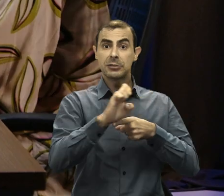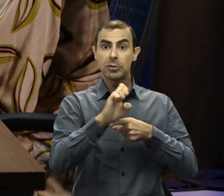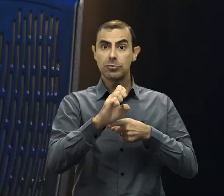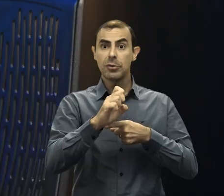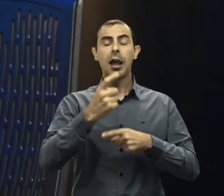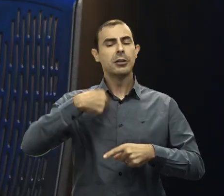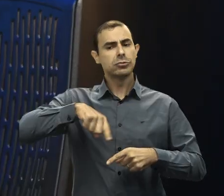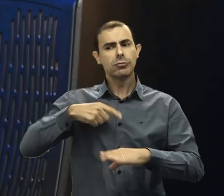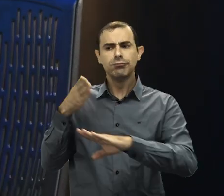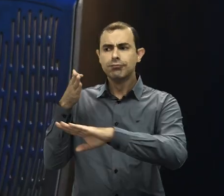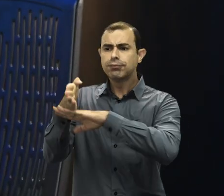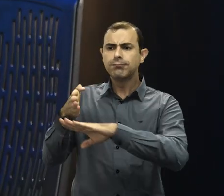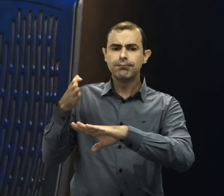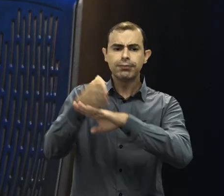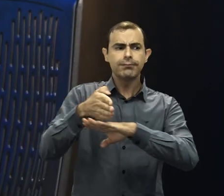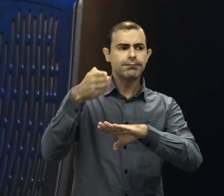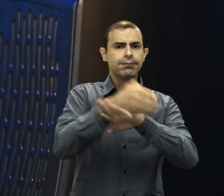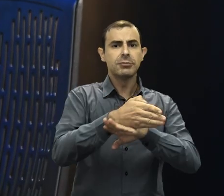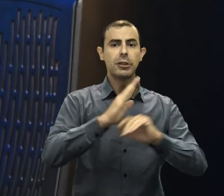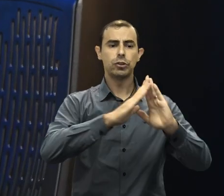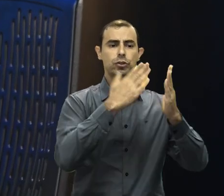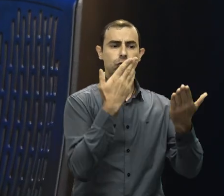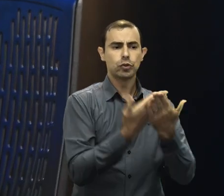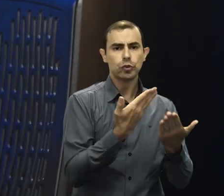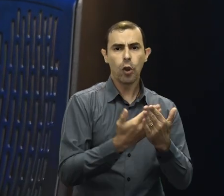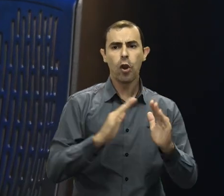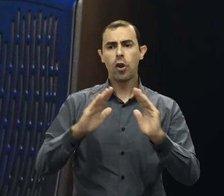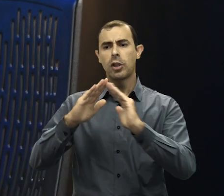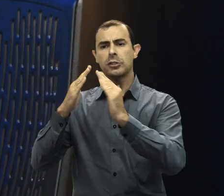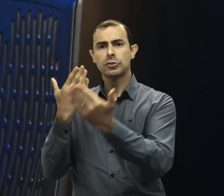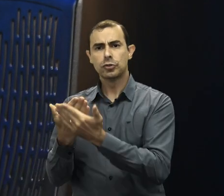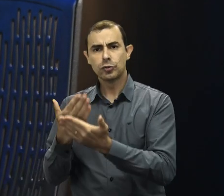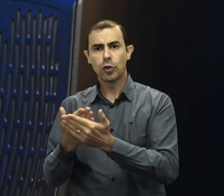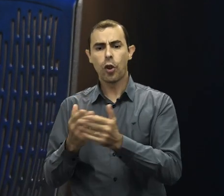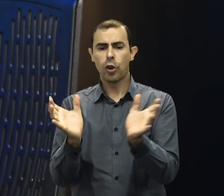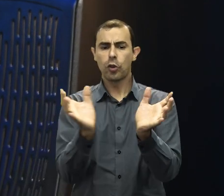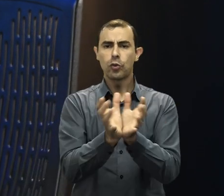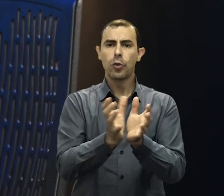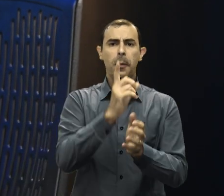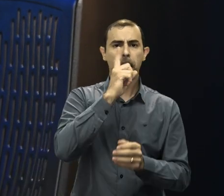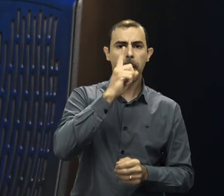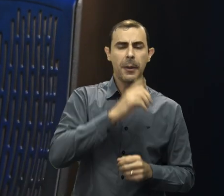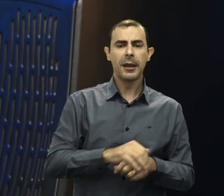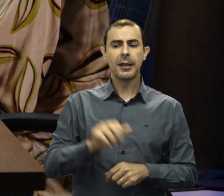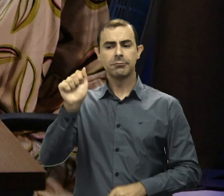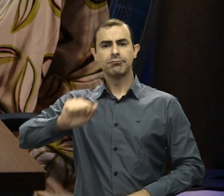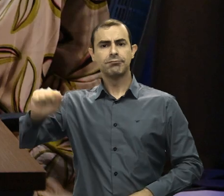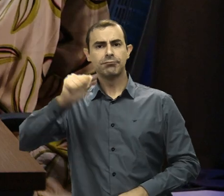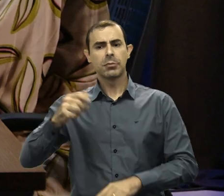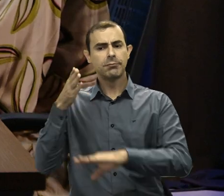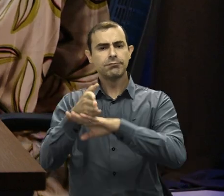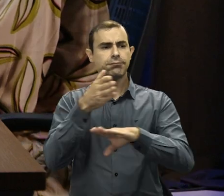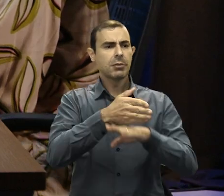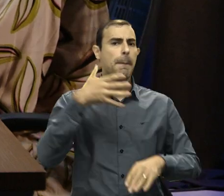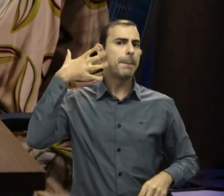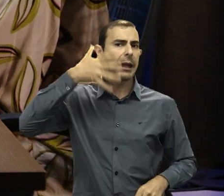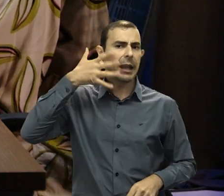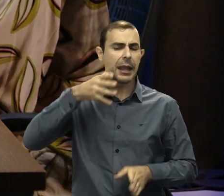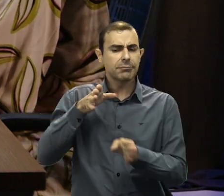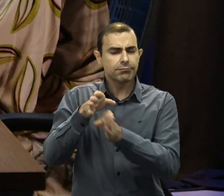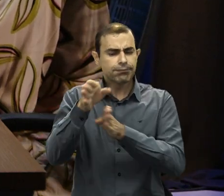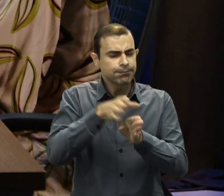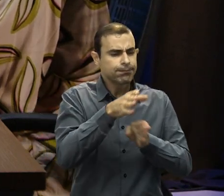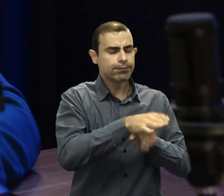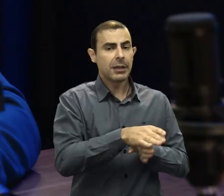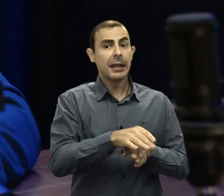a ir à ponta, ir nas escolas, nos clubes de mães, nas associações, levando capacitação para os adultos e principalmente